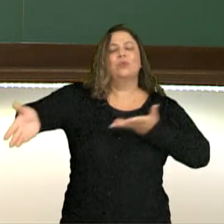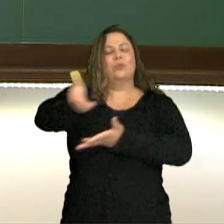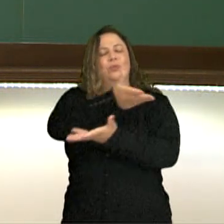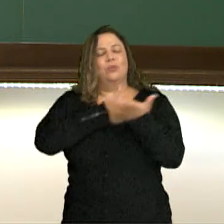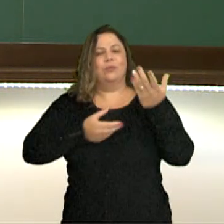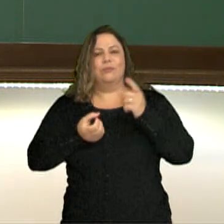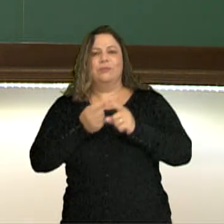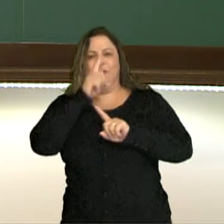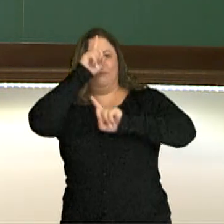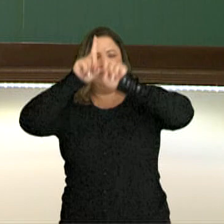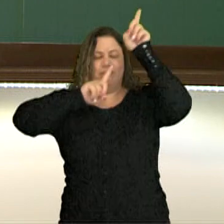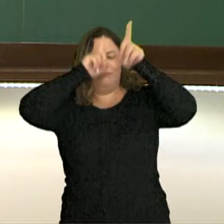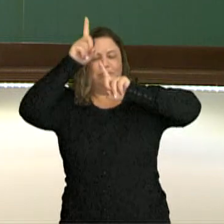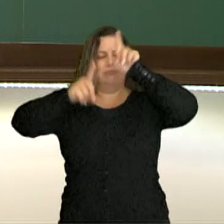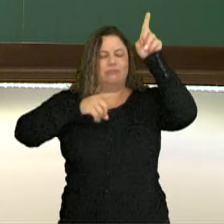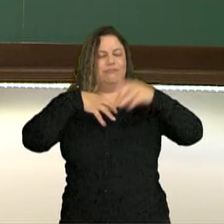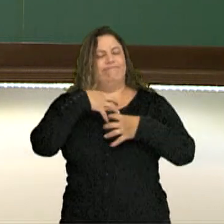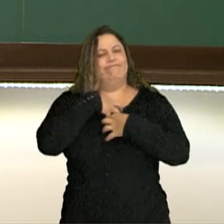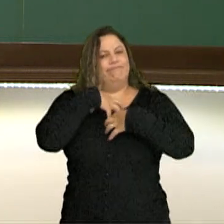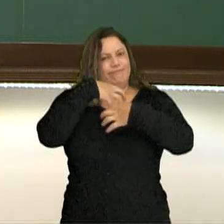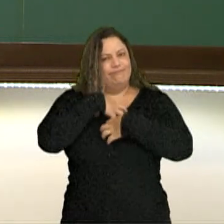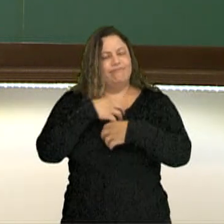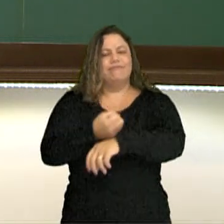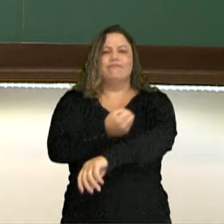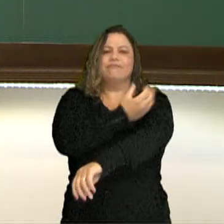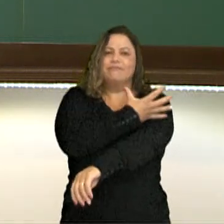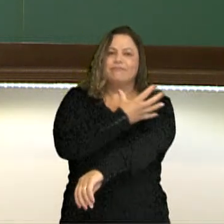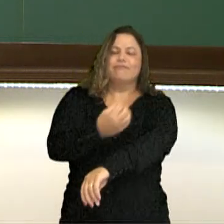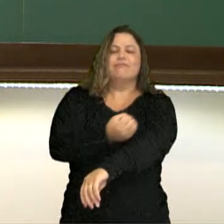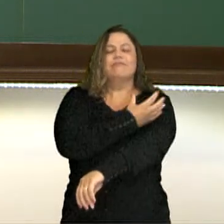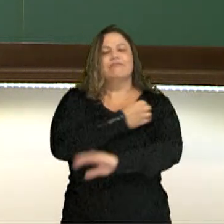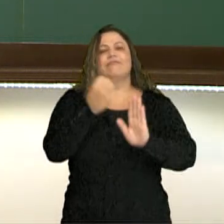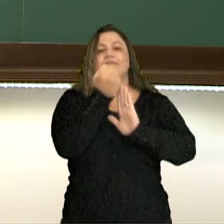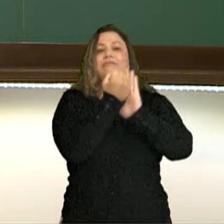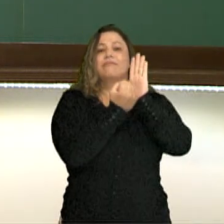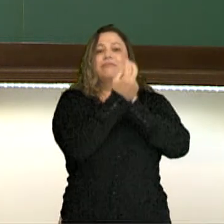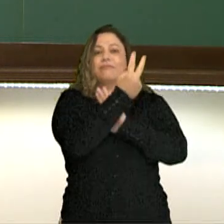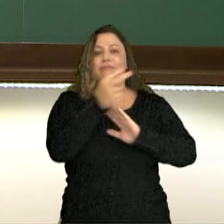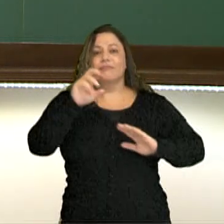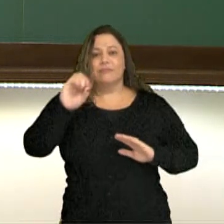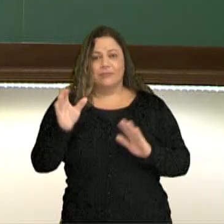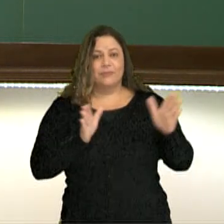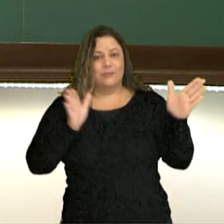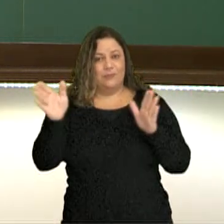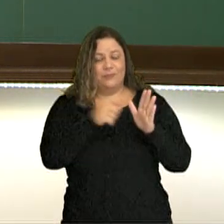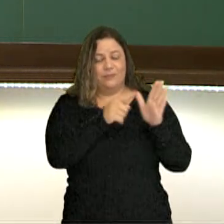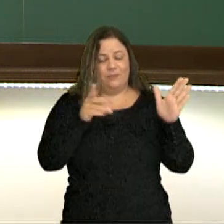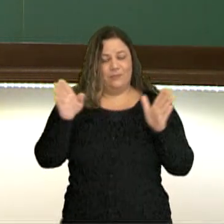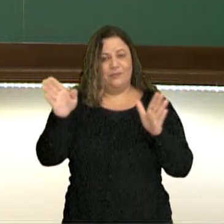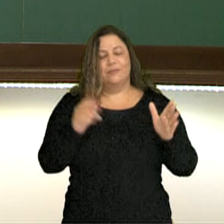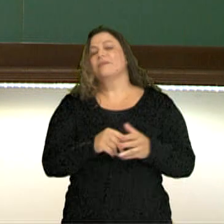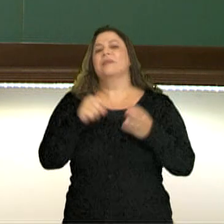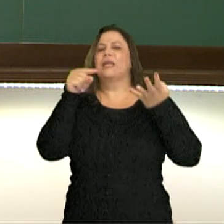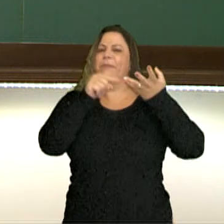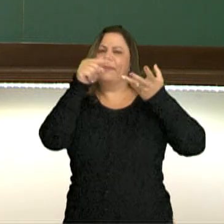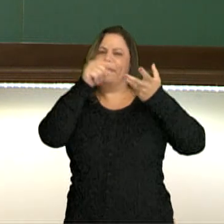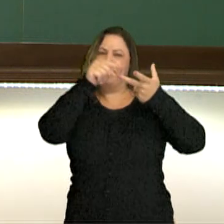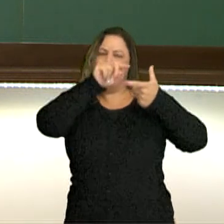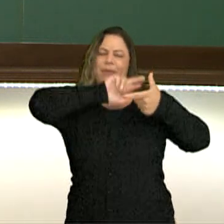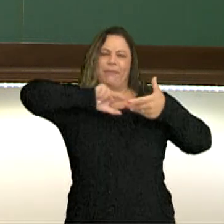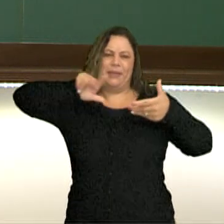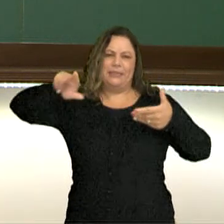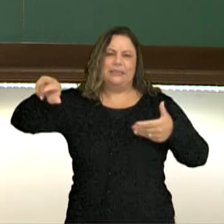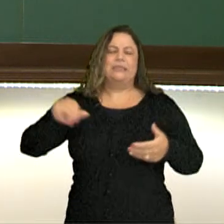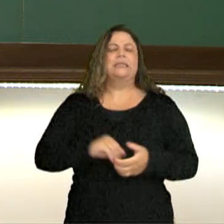suas intuições, seus sentimentos, emoções. E aí no século XX a gente vai ter o dadaísmo, o expressionismo, o impressionismo, a era